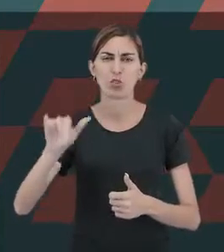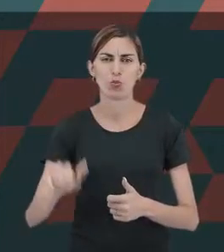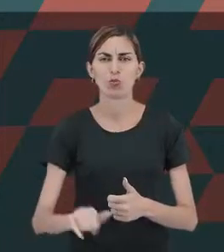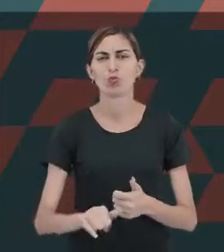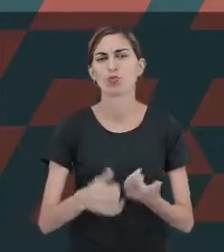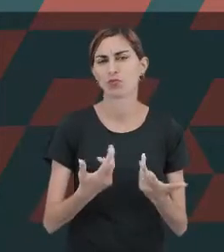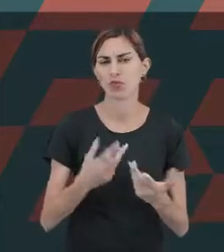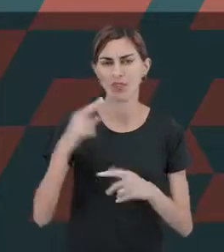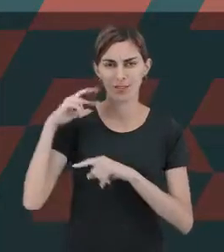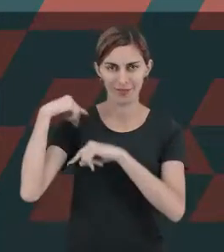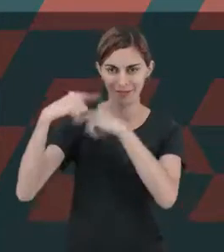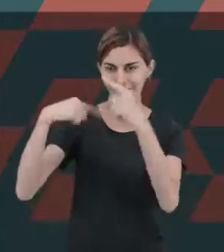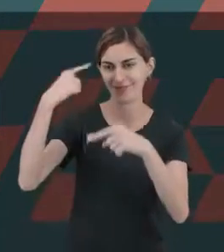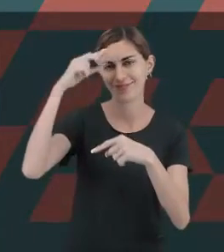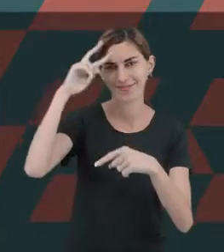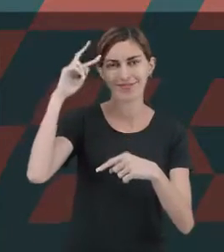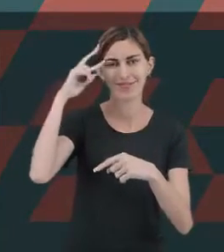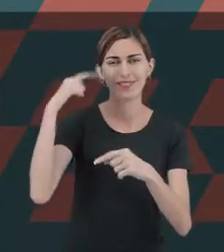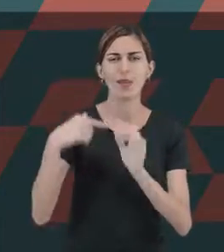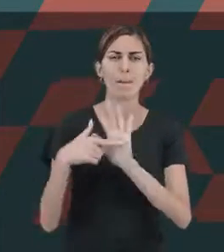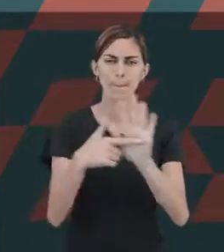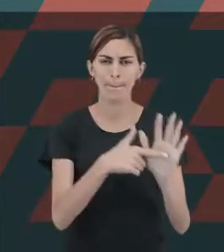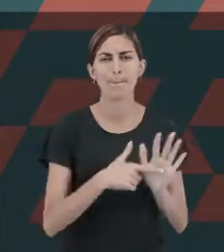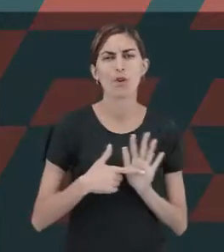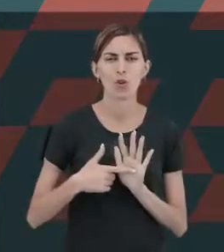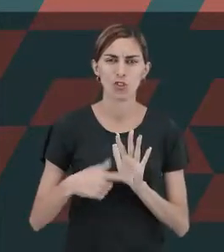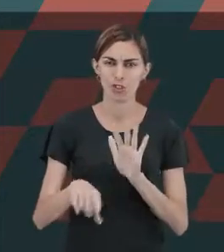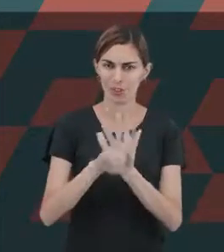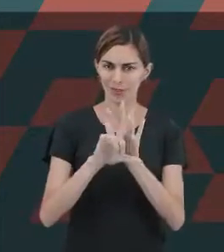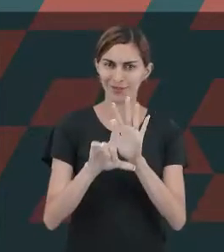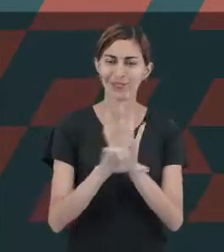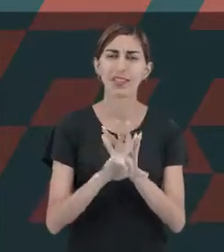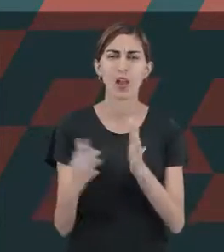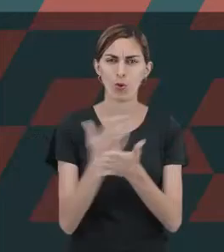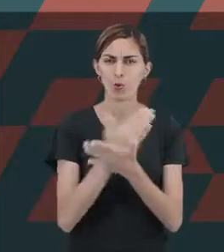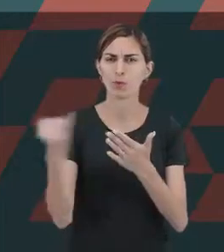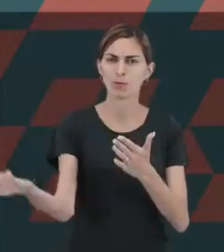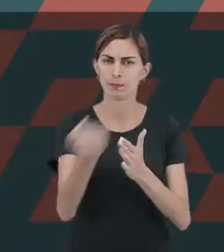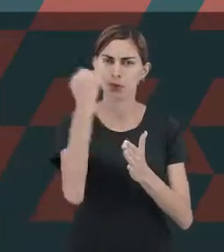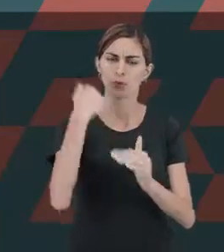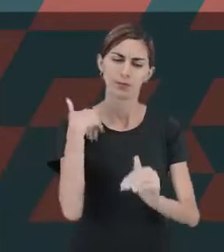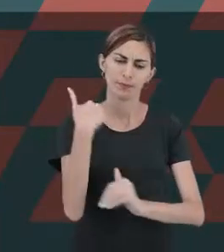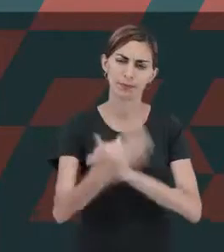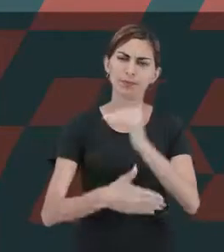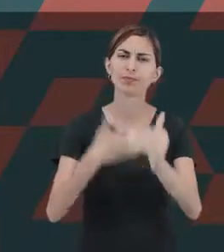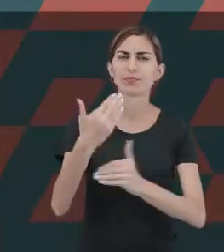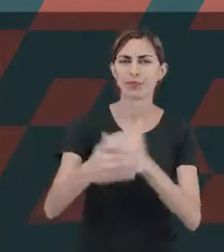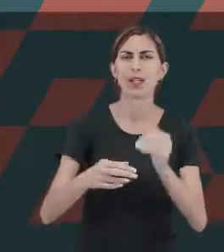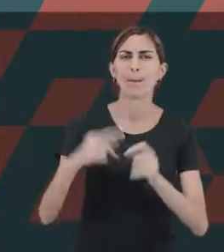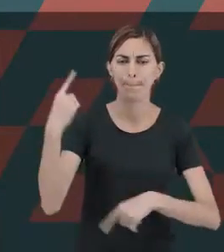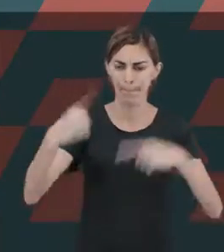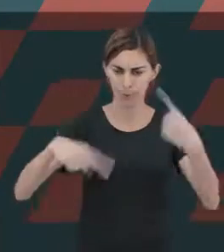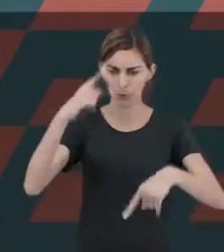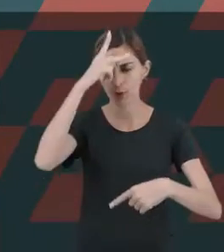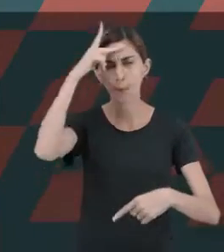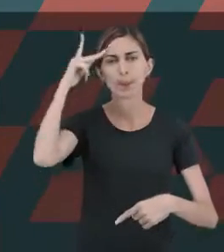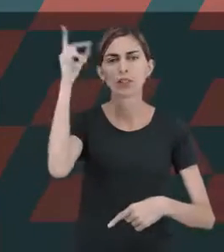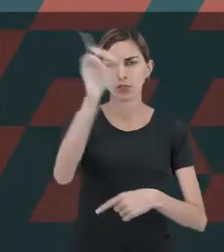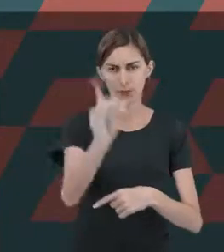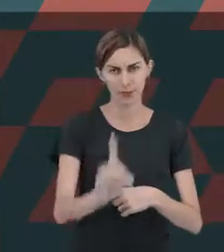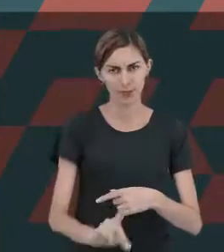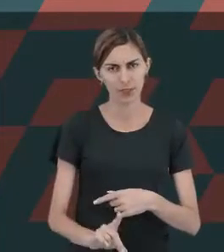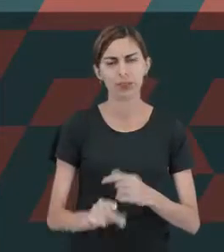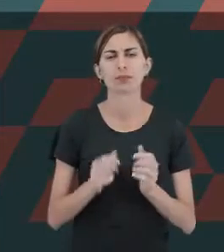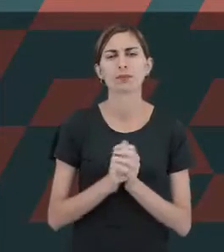caminho histórico, eu vou apontar alguns marcos legais que foram importantes para o desenvolvimento da política da pessoa com